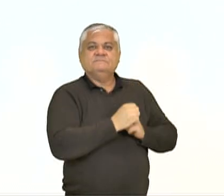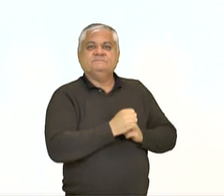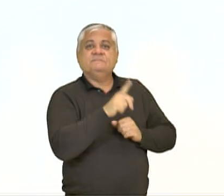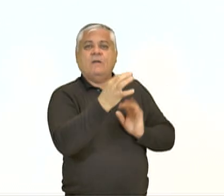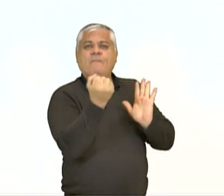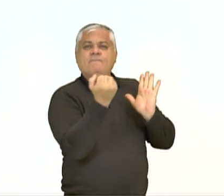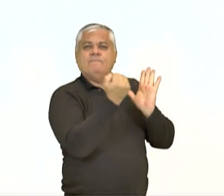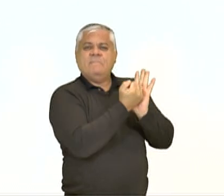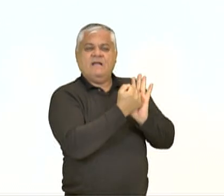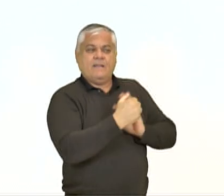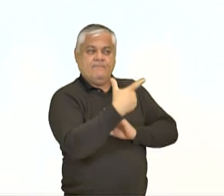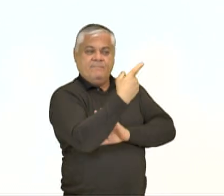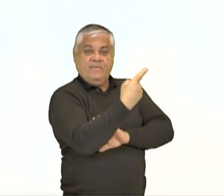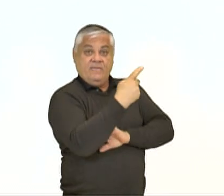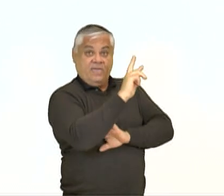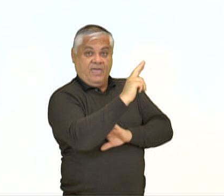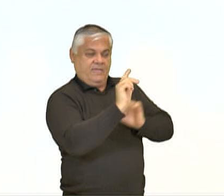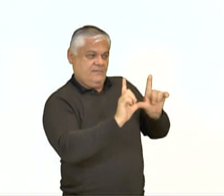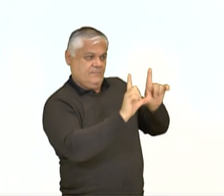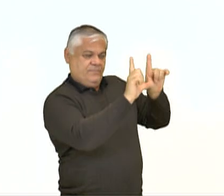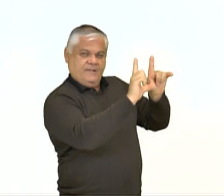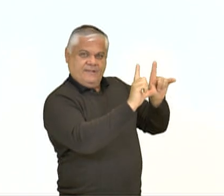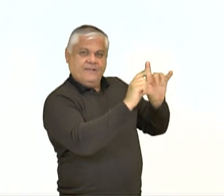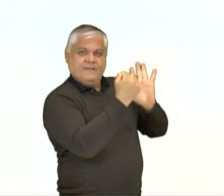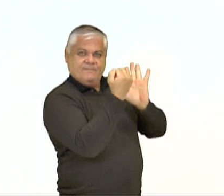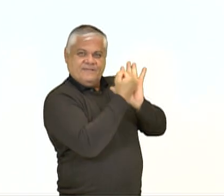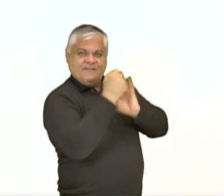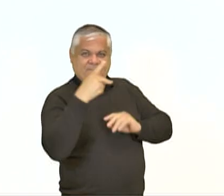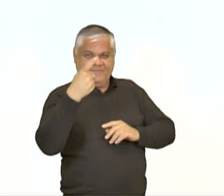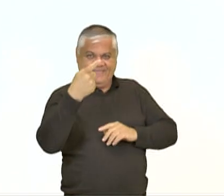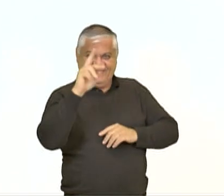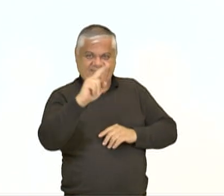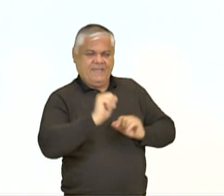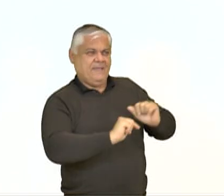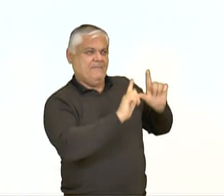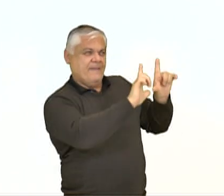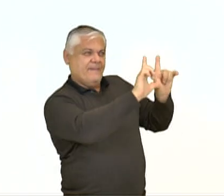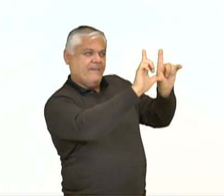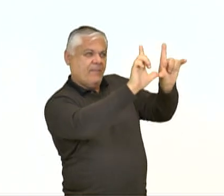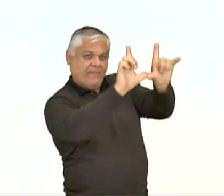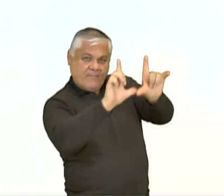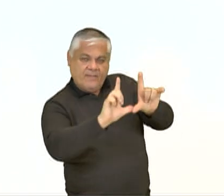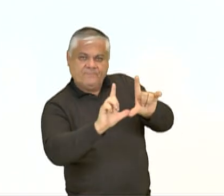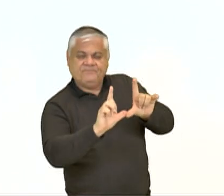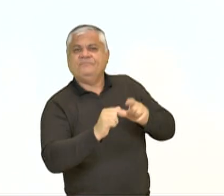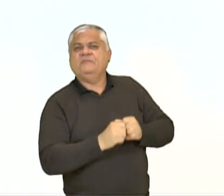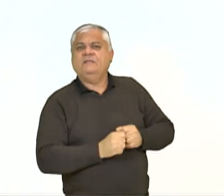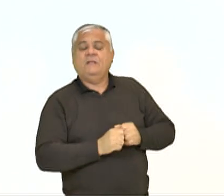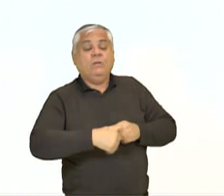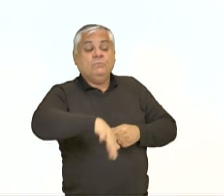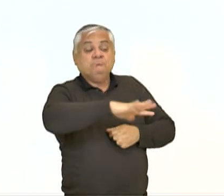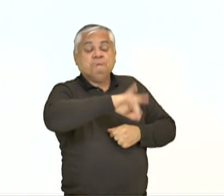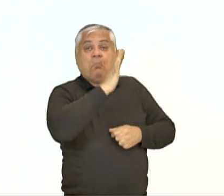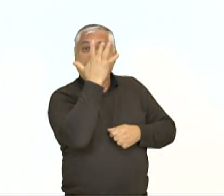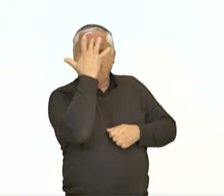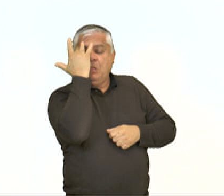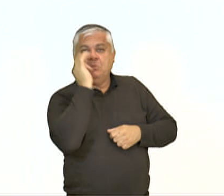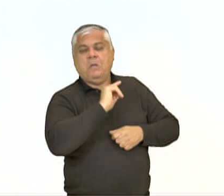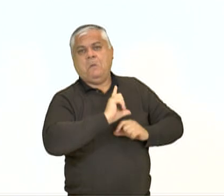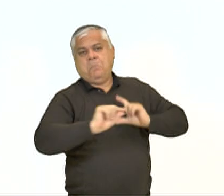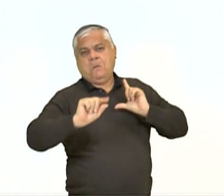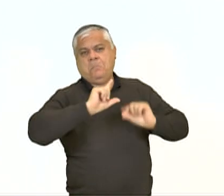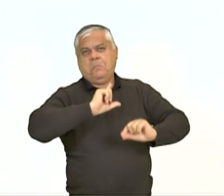marca Príncipe Regente foi colocada em inúmeros edifícios. Como os moradores